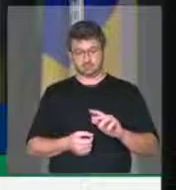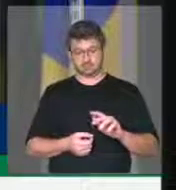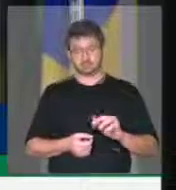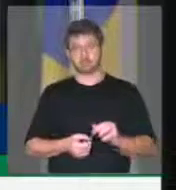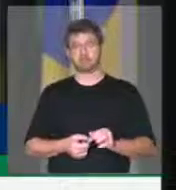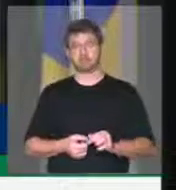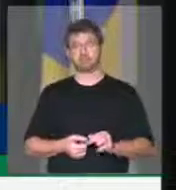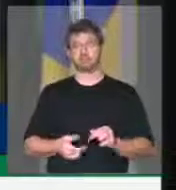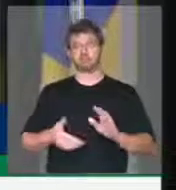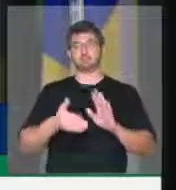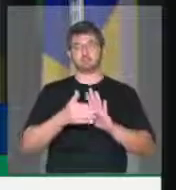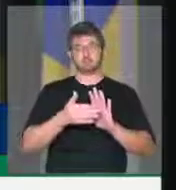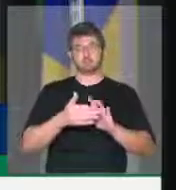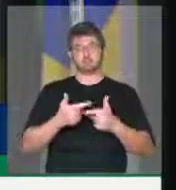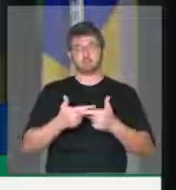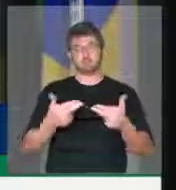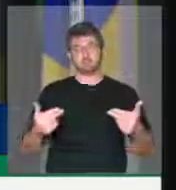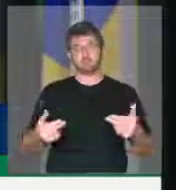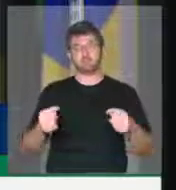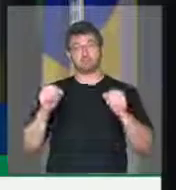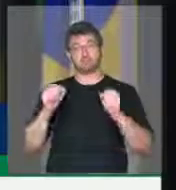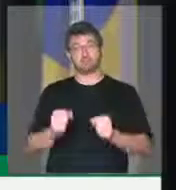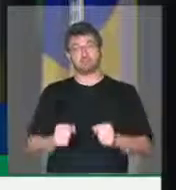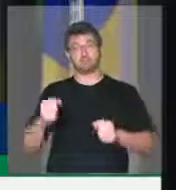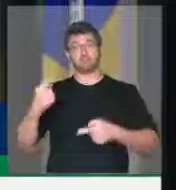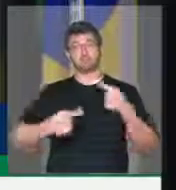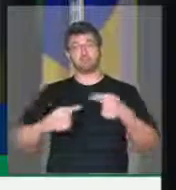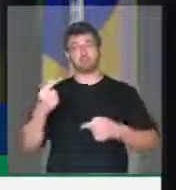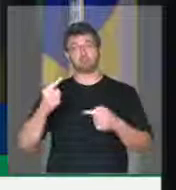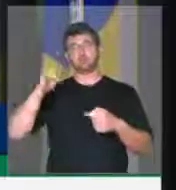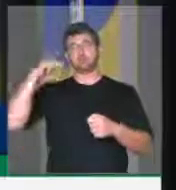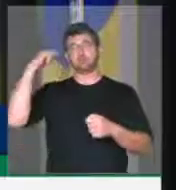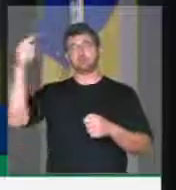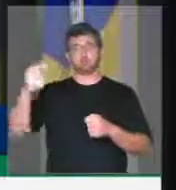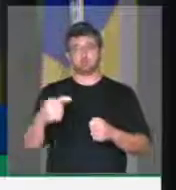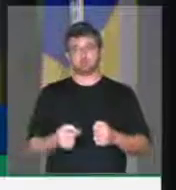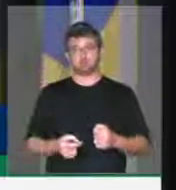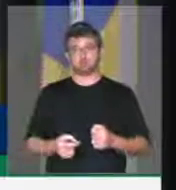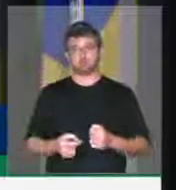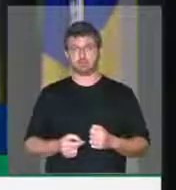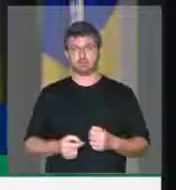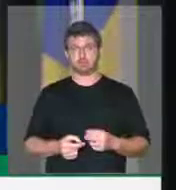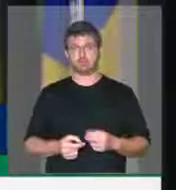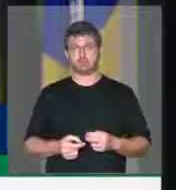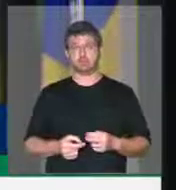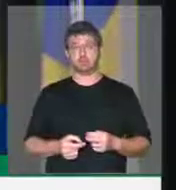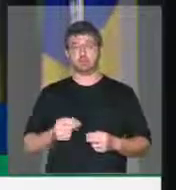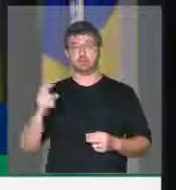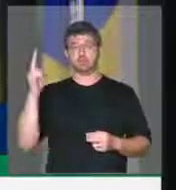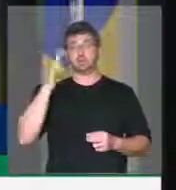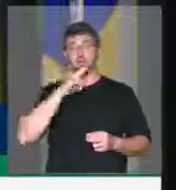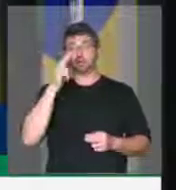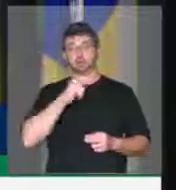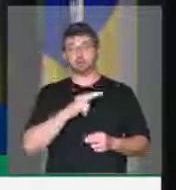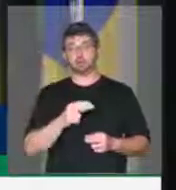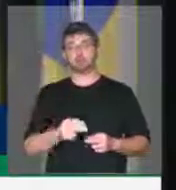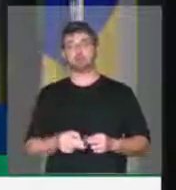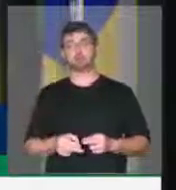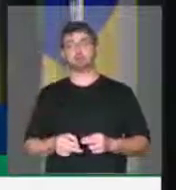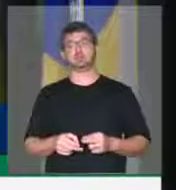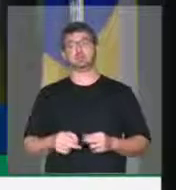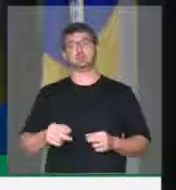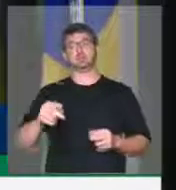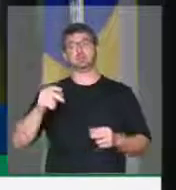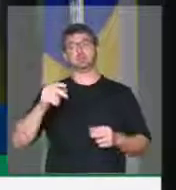importantes medidas propostas e que podem ser discutidas depois, sobre o urgente PEC empresarial, a não ser algum